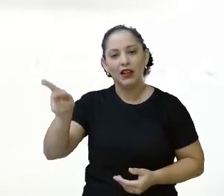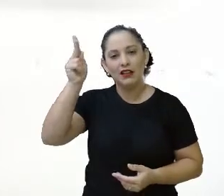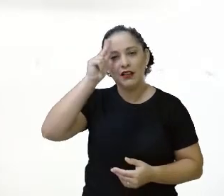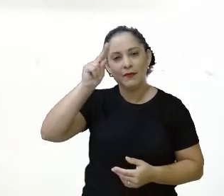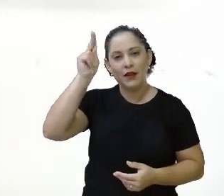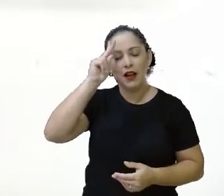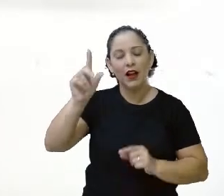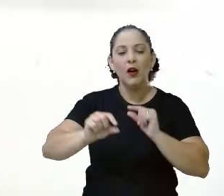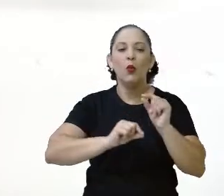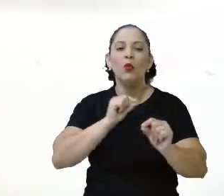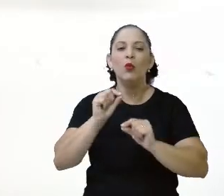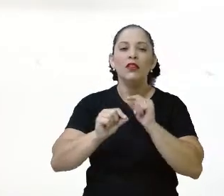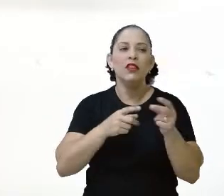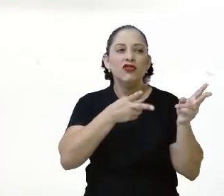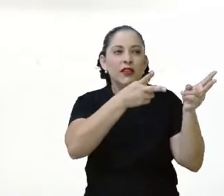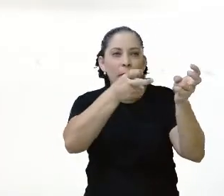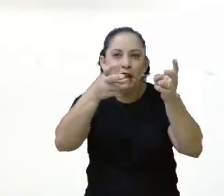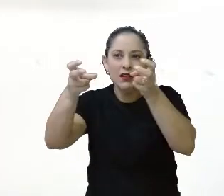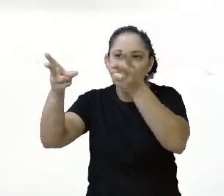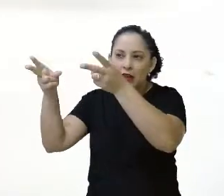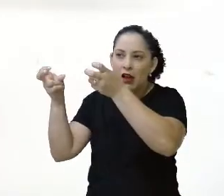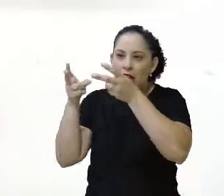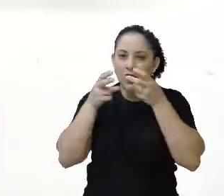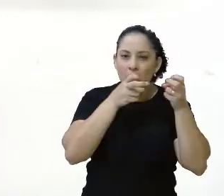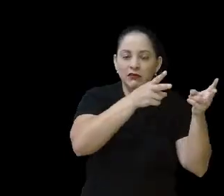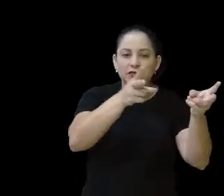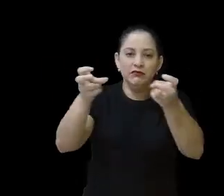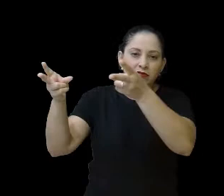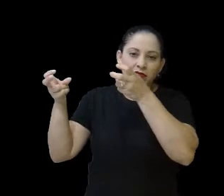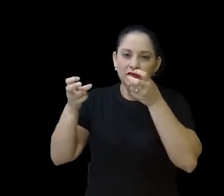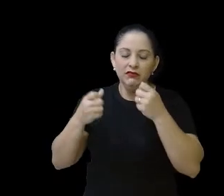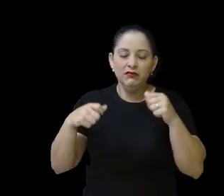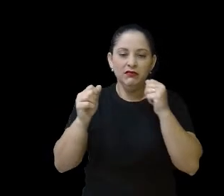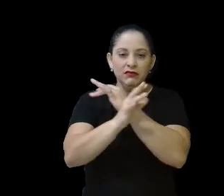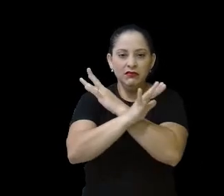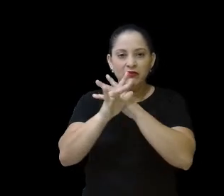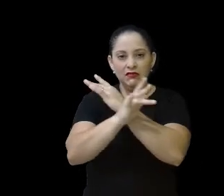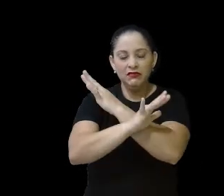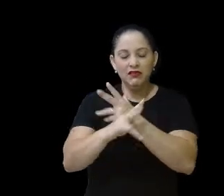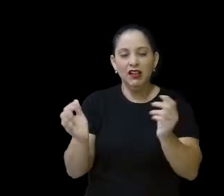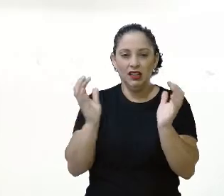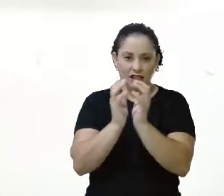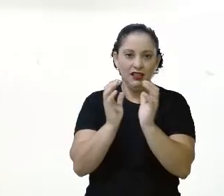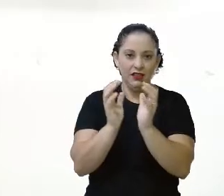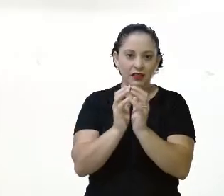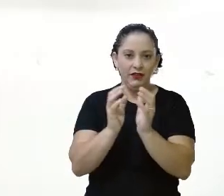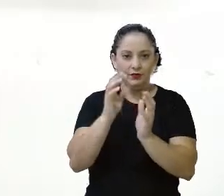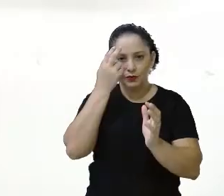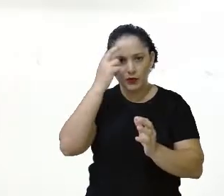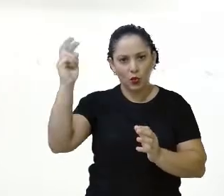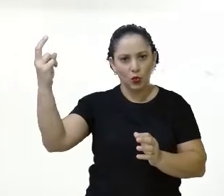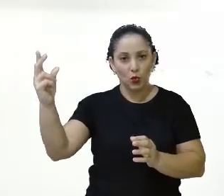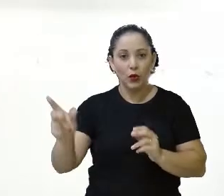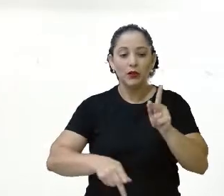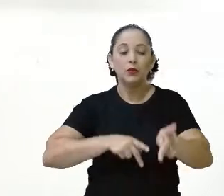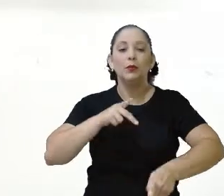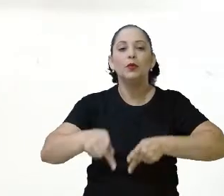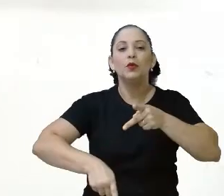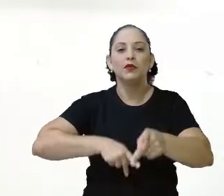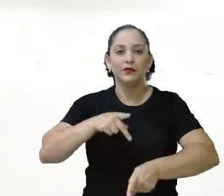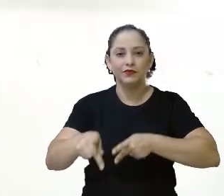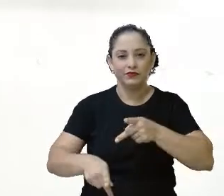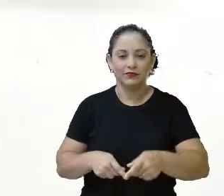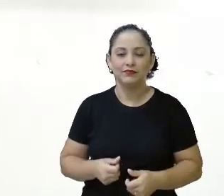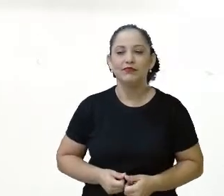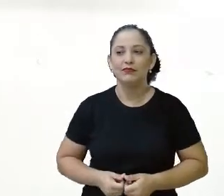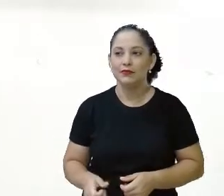gente vê aqui na nossa cidade, o que é que a gente vê na cultura das pessoas. Eu trouxe para